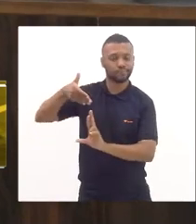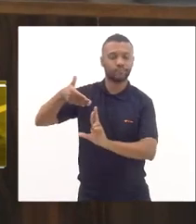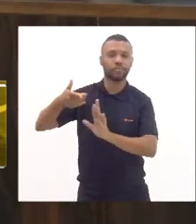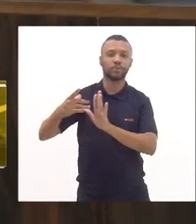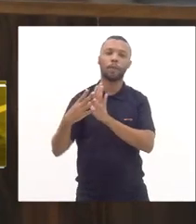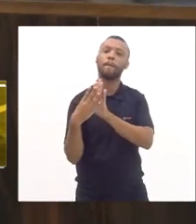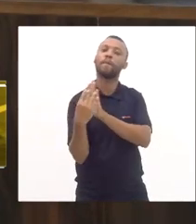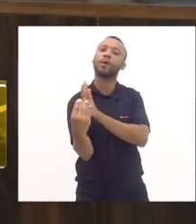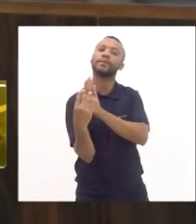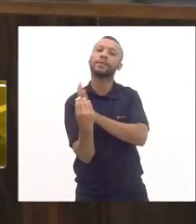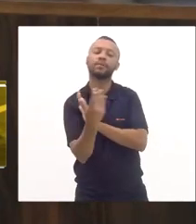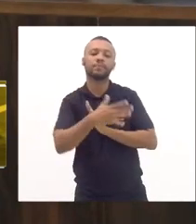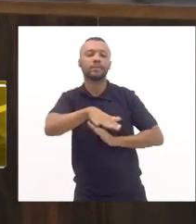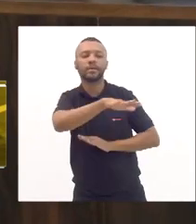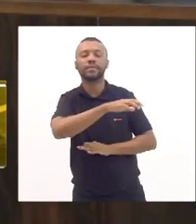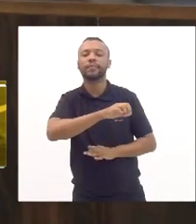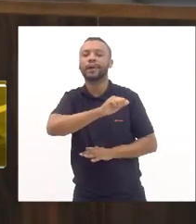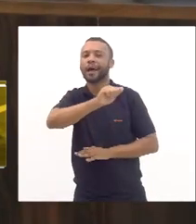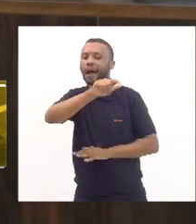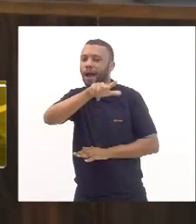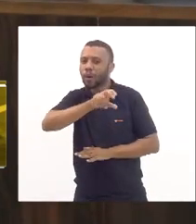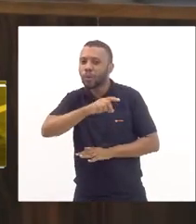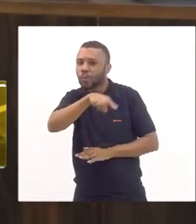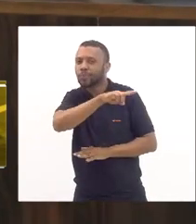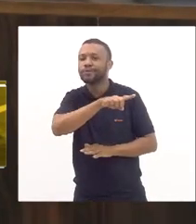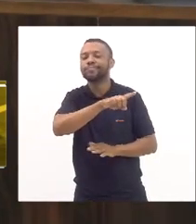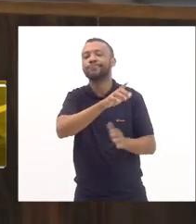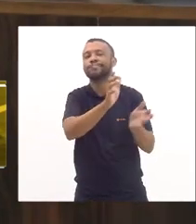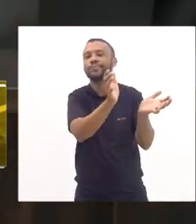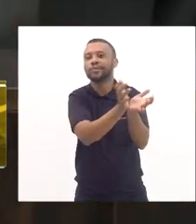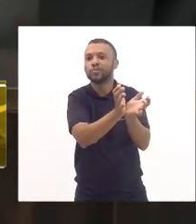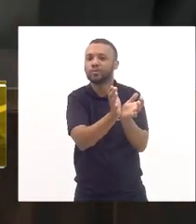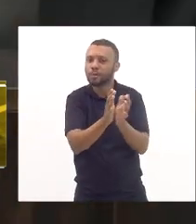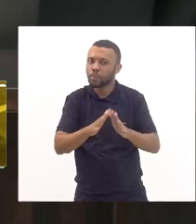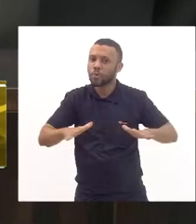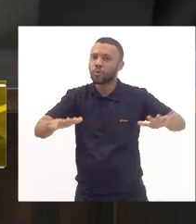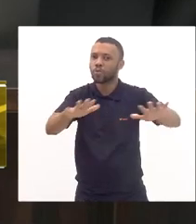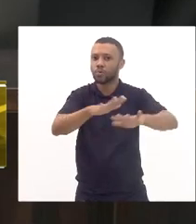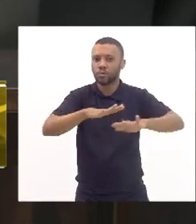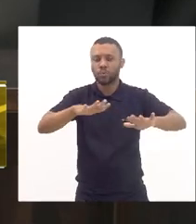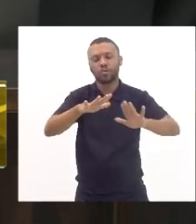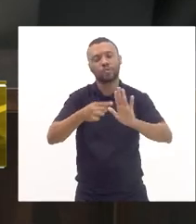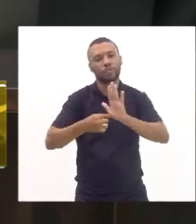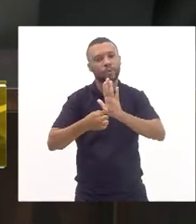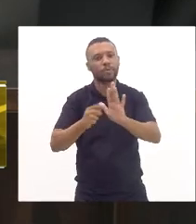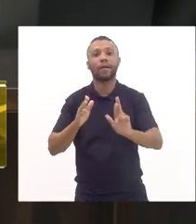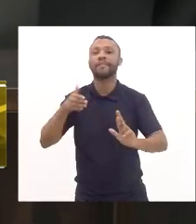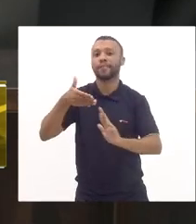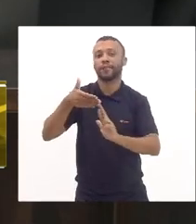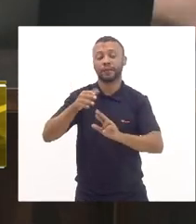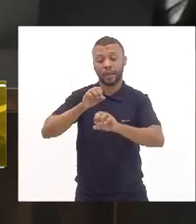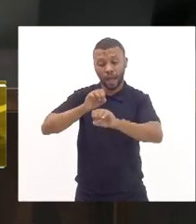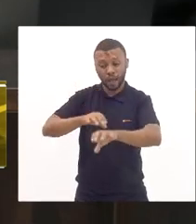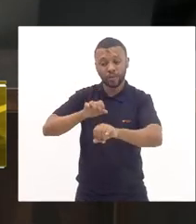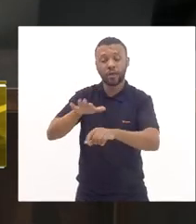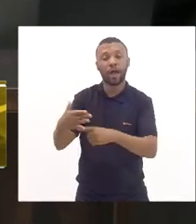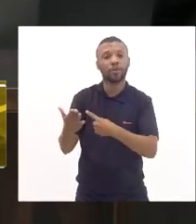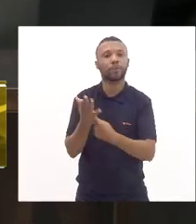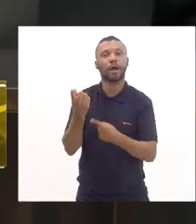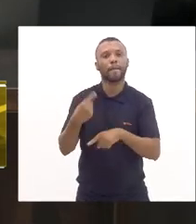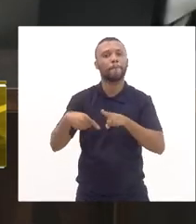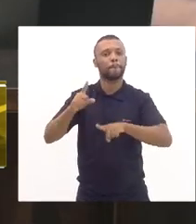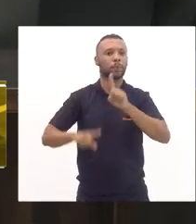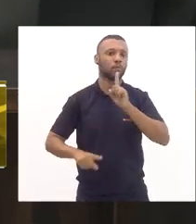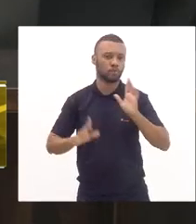exemplo dessa turma toda aqui, né? Exemplo de tudo, e isso que a educação transforma a vida, e vocês estão fazendo